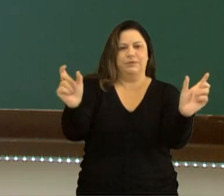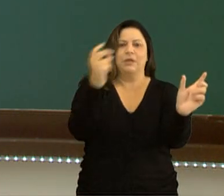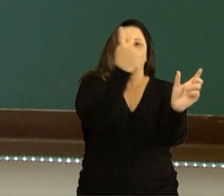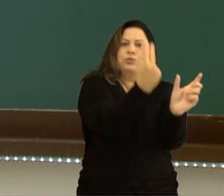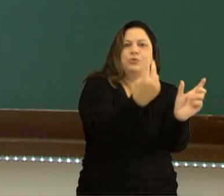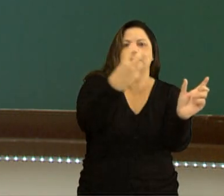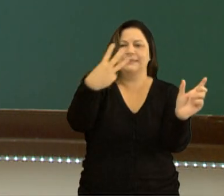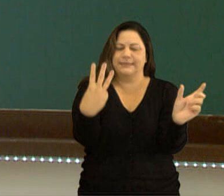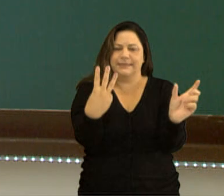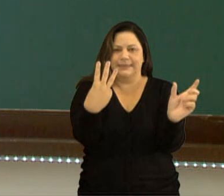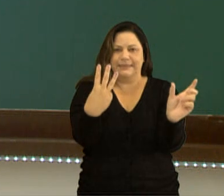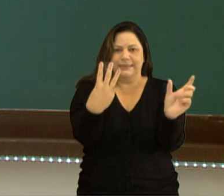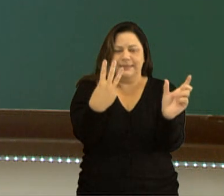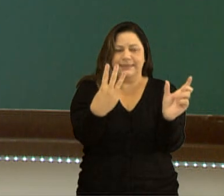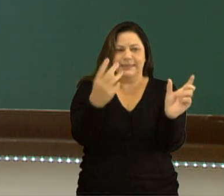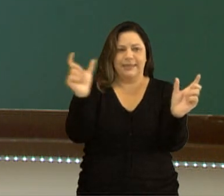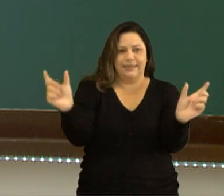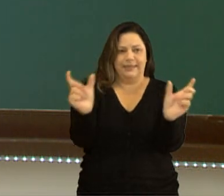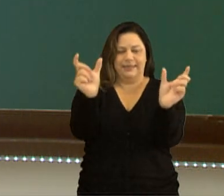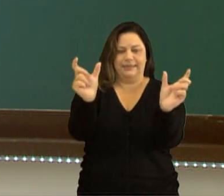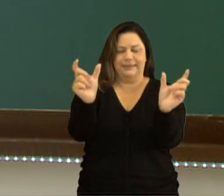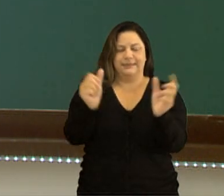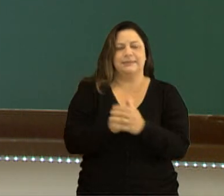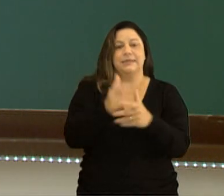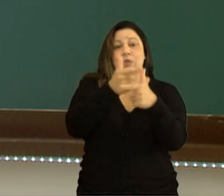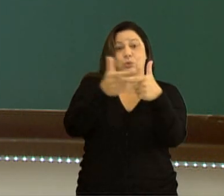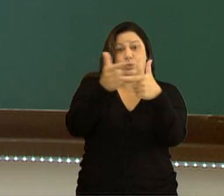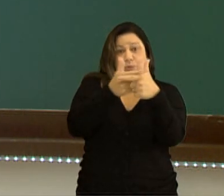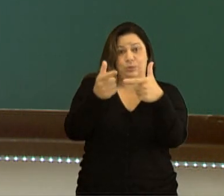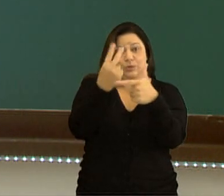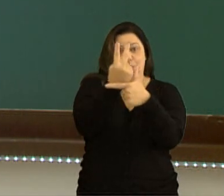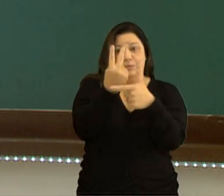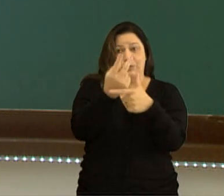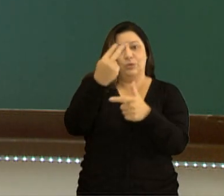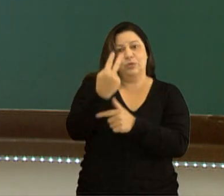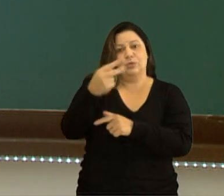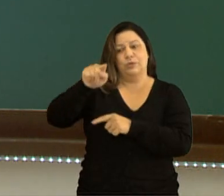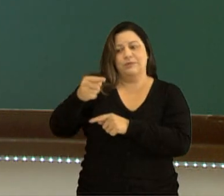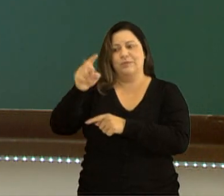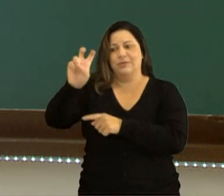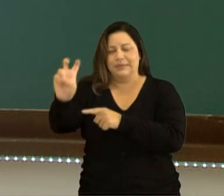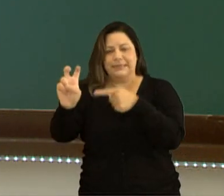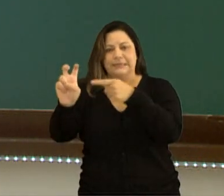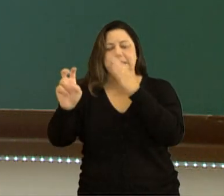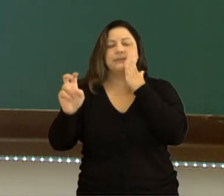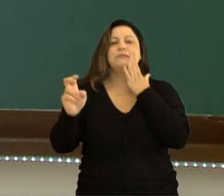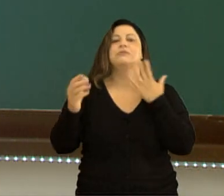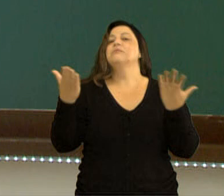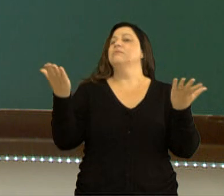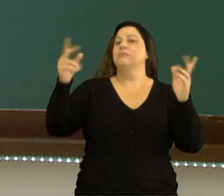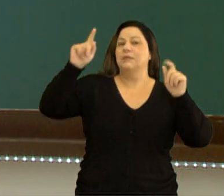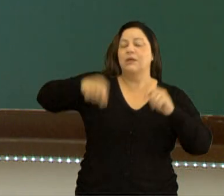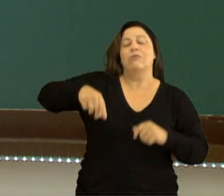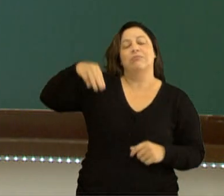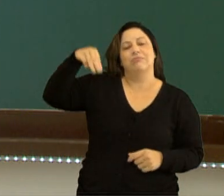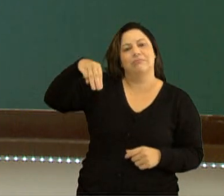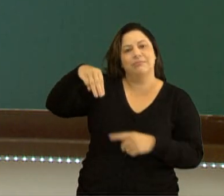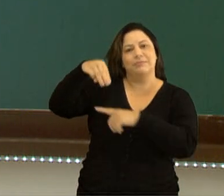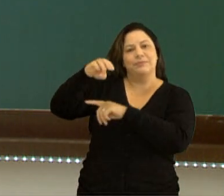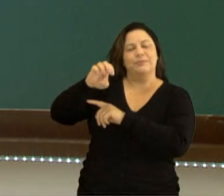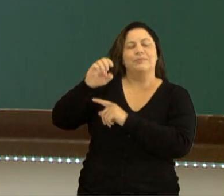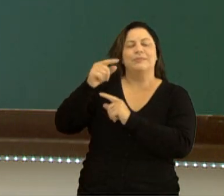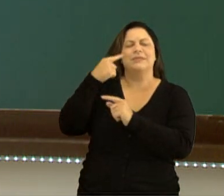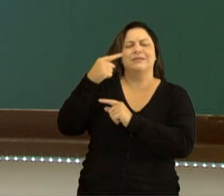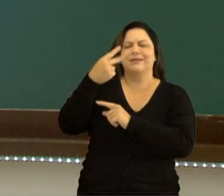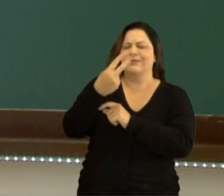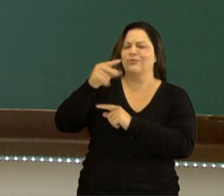mais 3 dividido por 2 vai dar 2,5. Portanto, a mediana é 2,5.